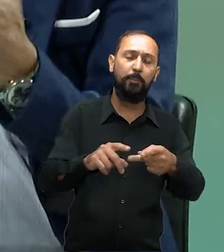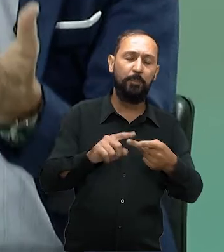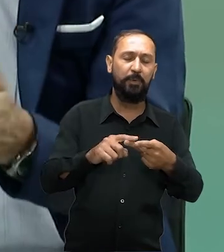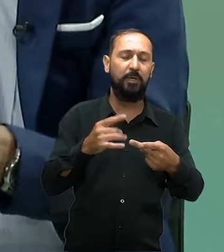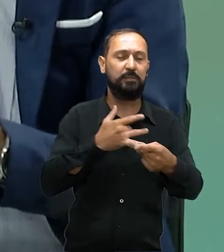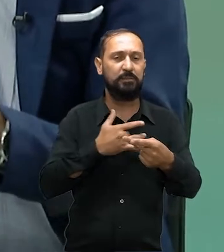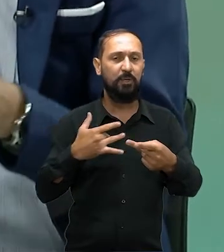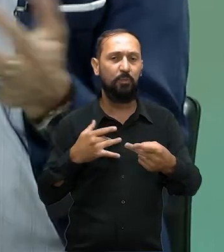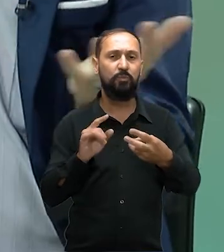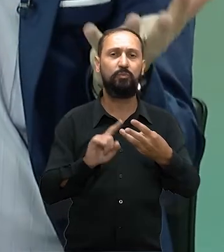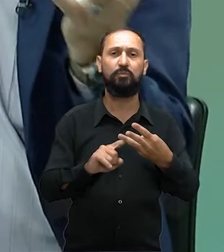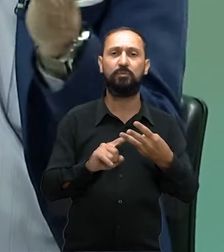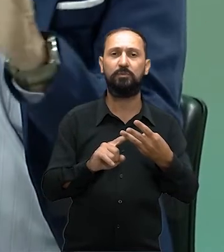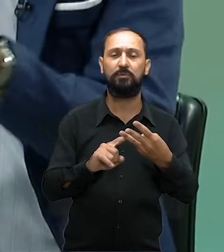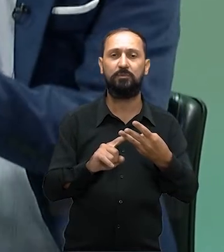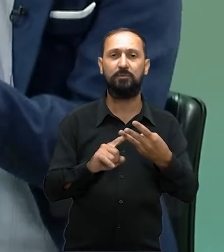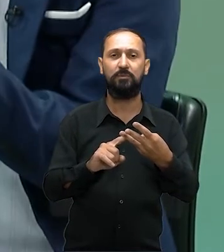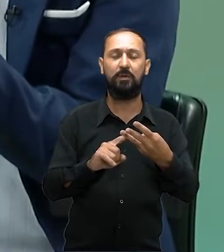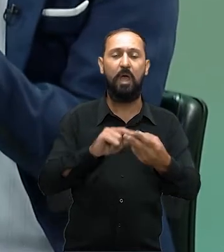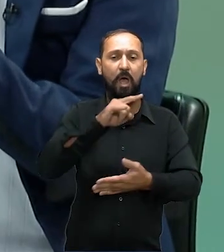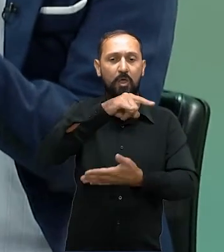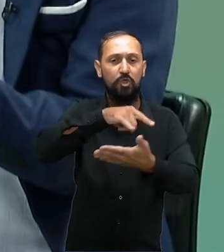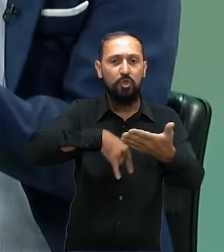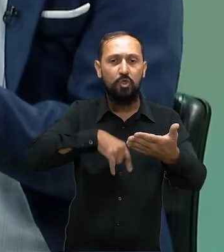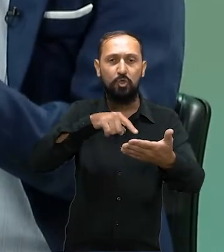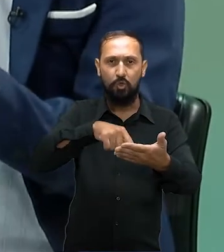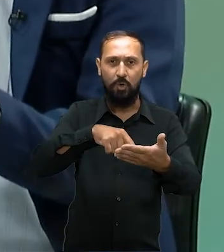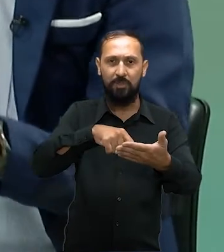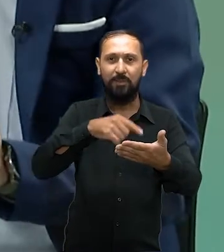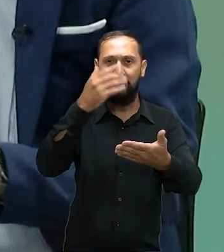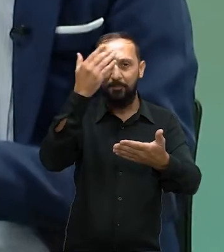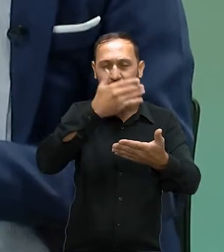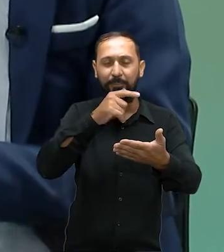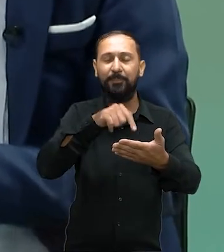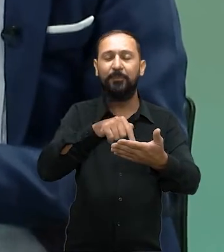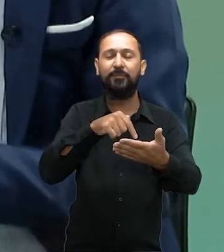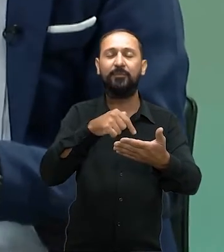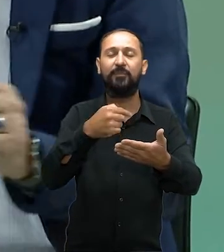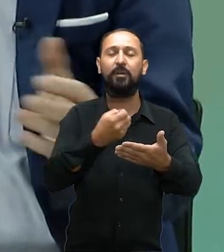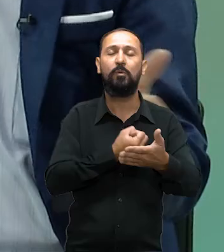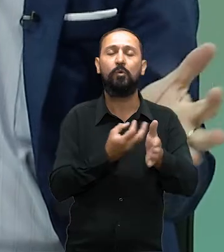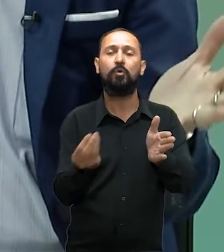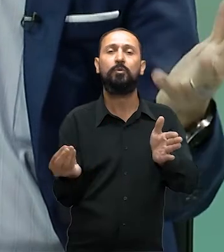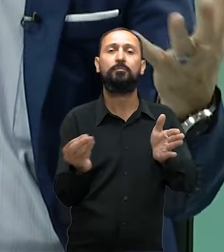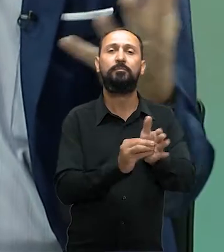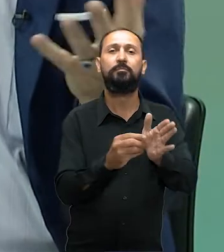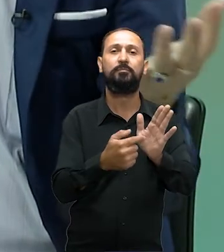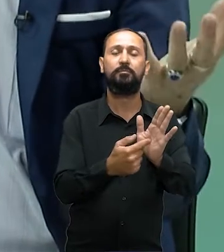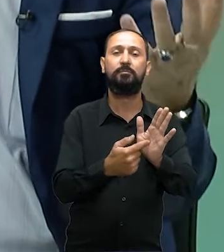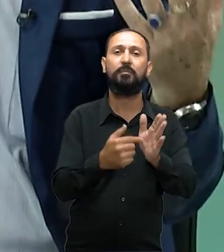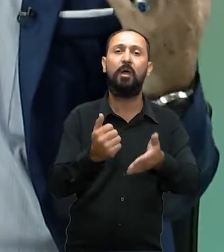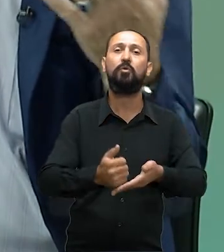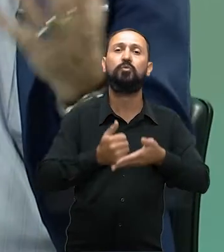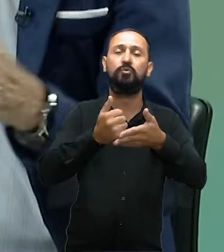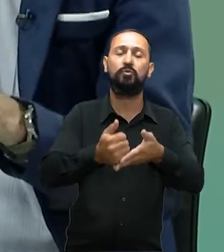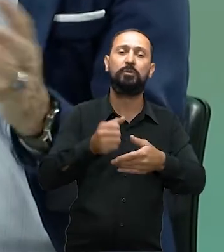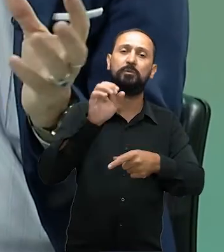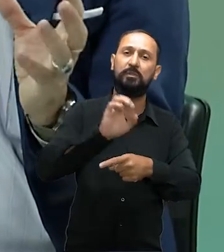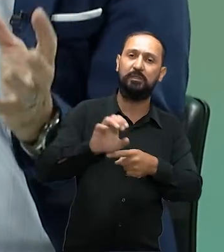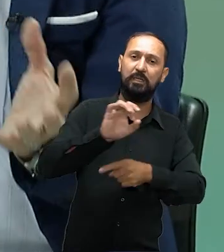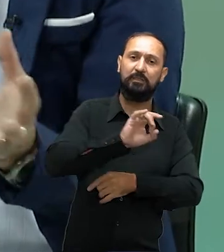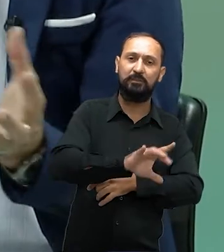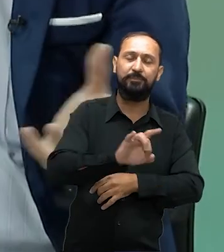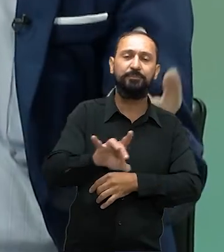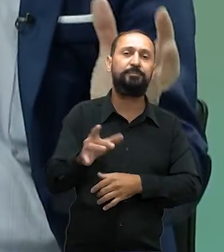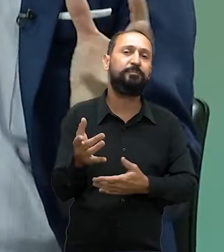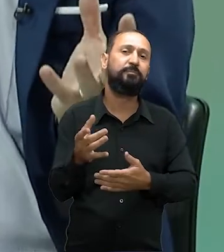pública, saúde, através da nota fiscal, quando você coloca o CPF na nota, isso tudo traz para o Estado e para